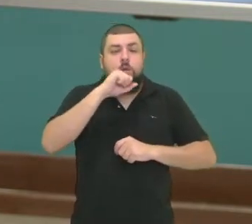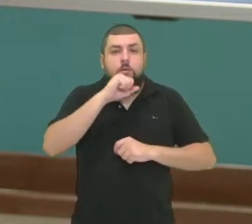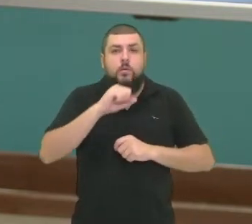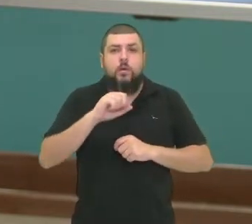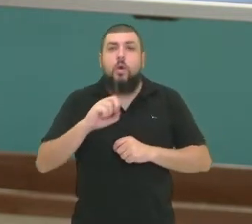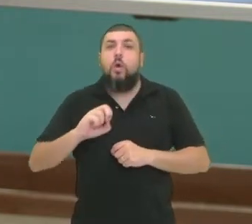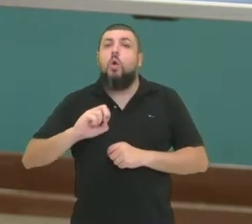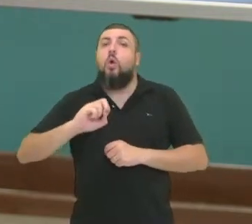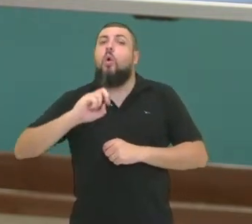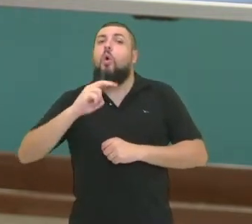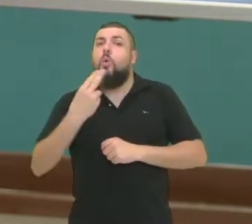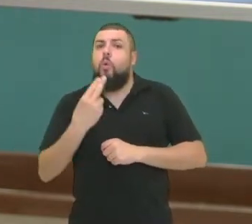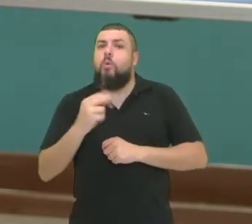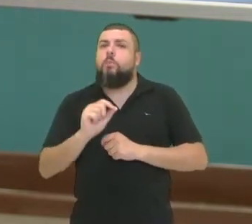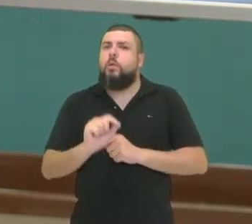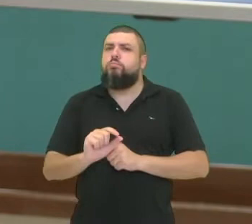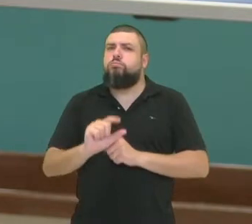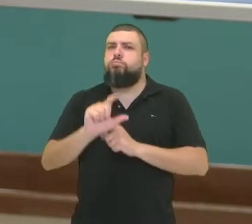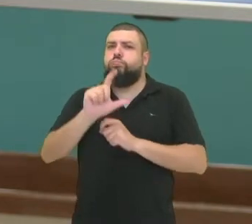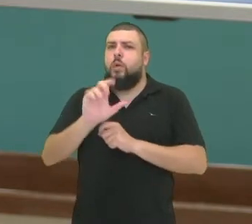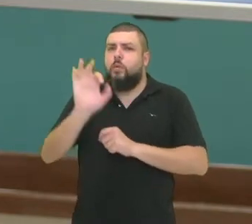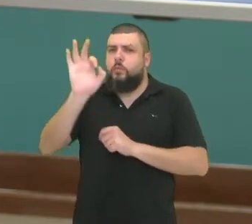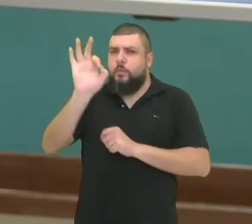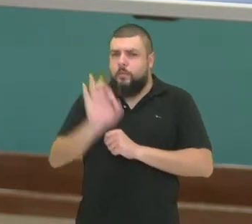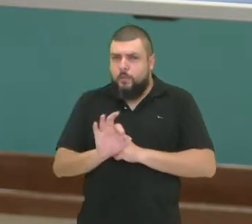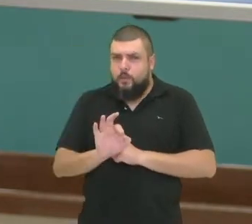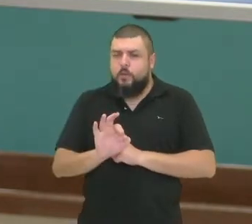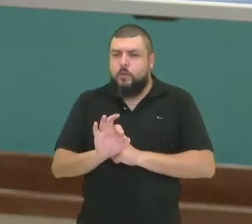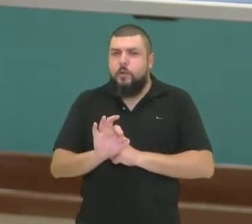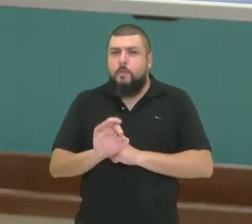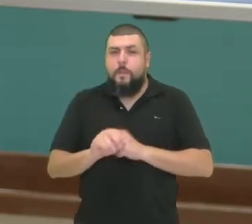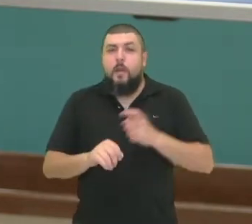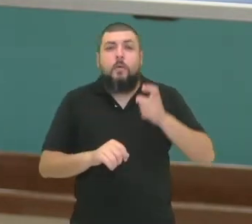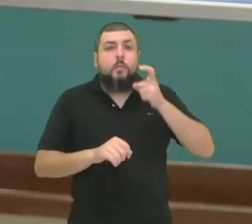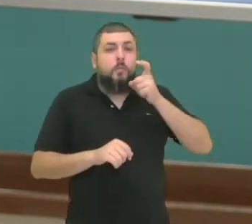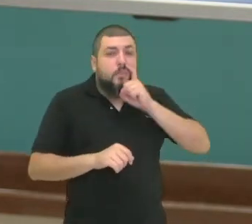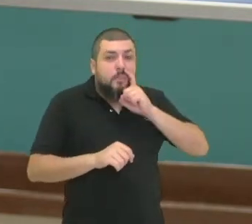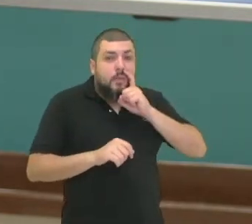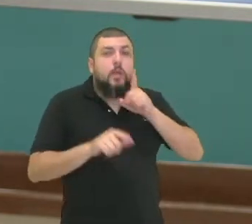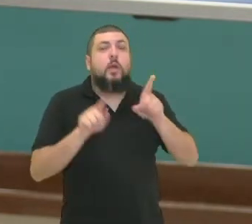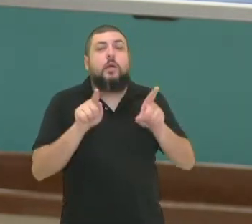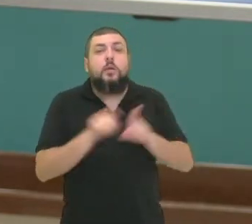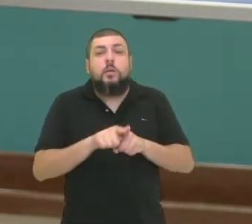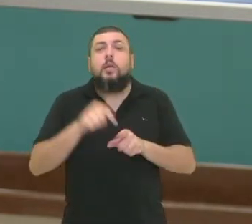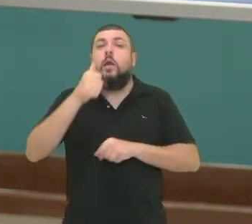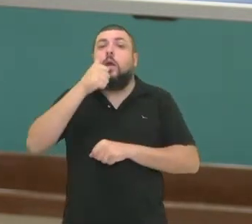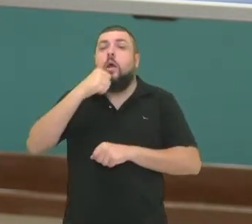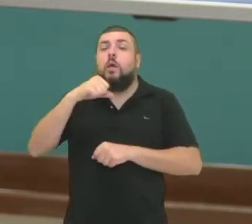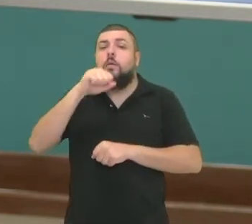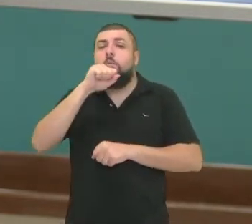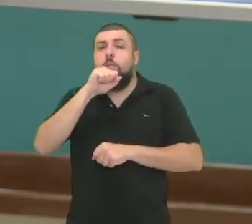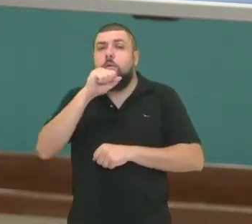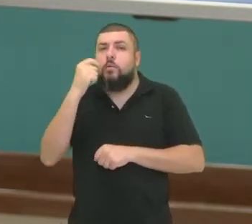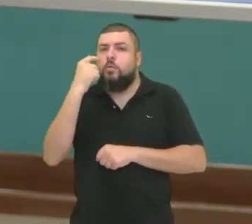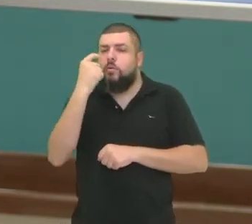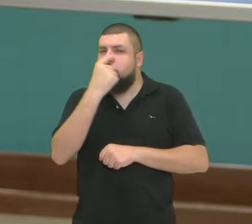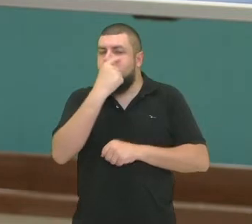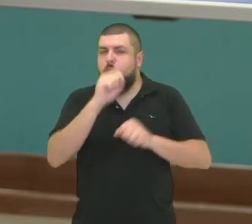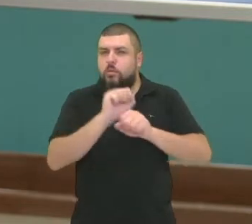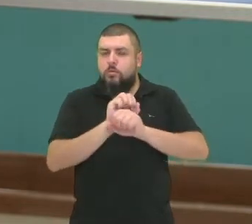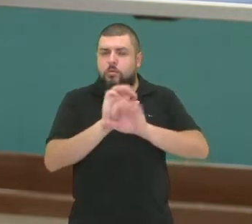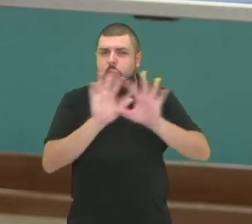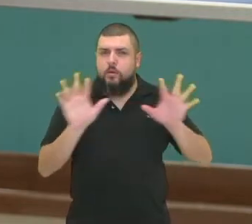mais porcentagem de acerto, tanto o pai quanto a mãe com os olhos claros.